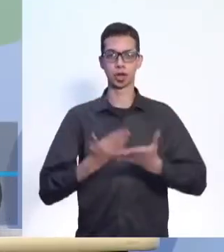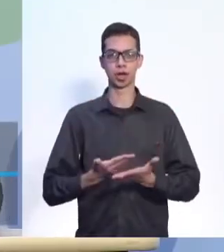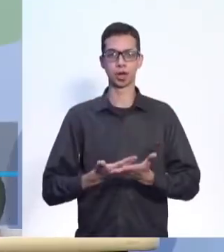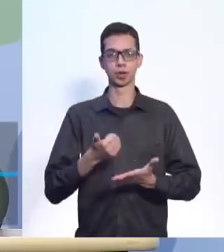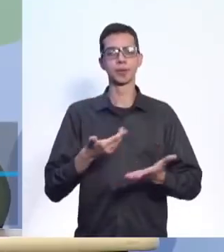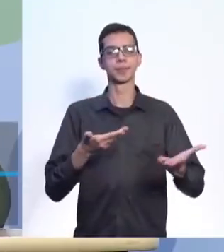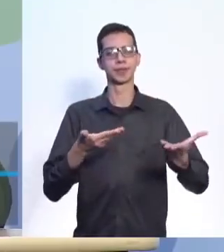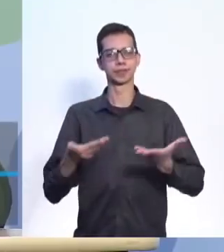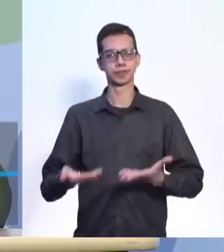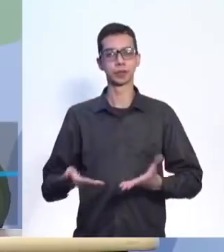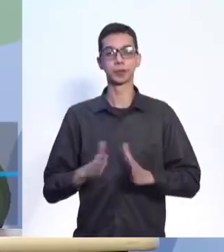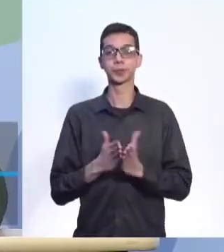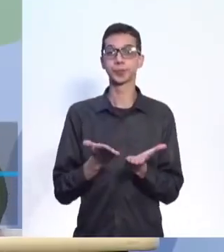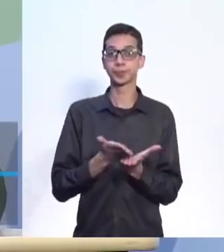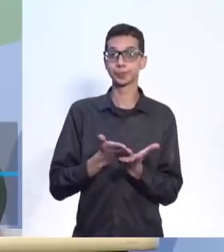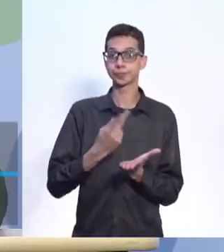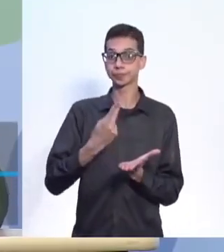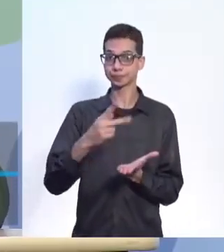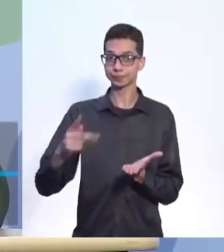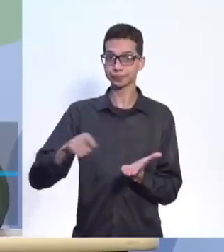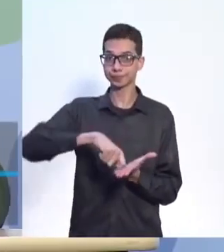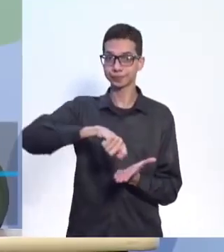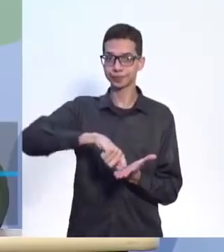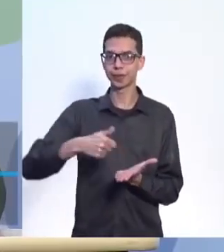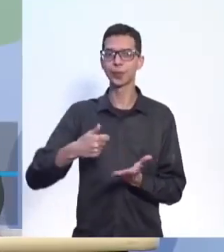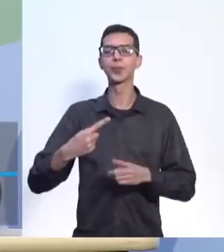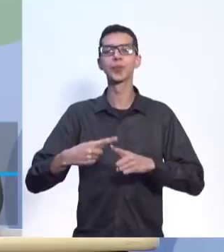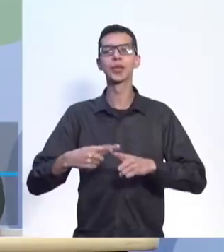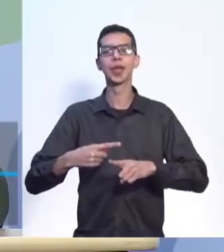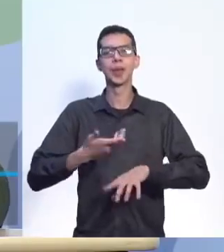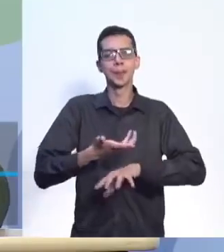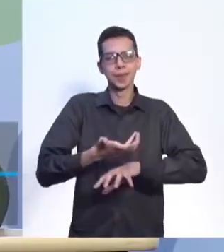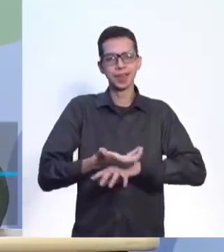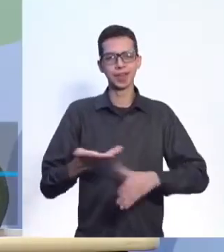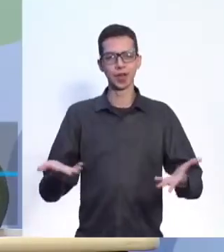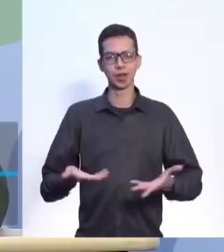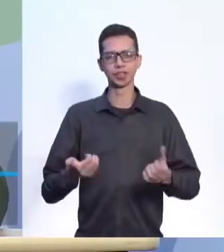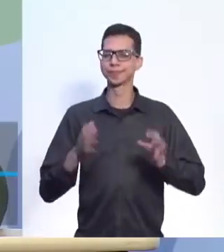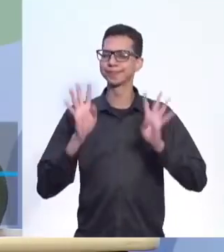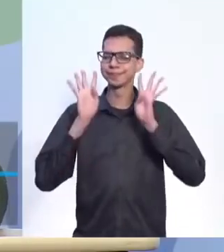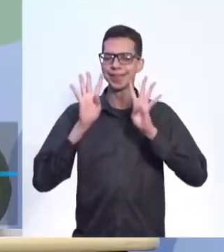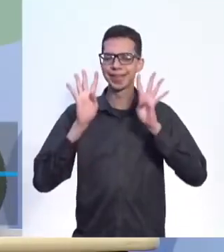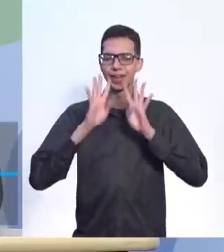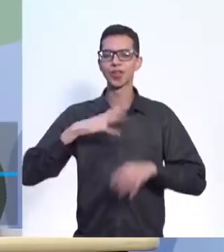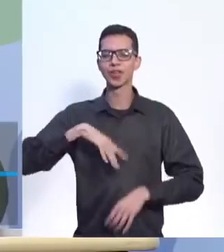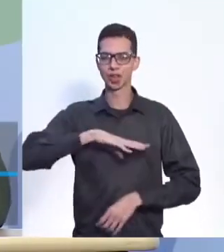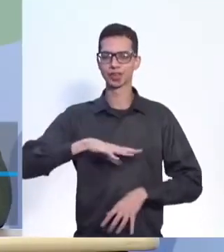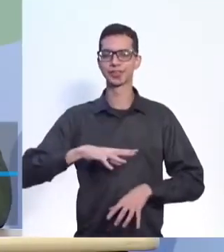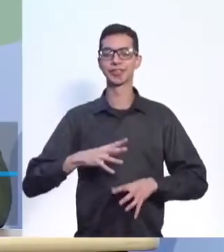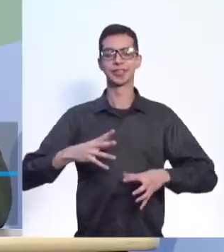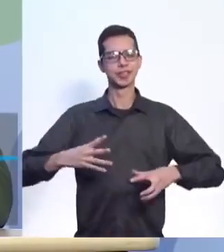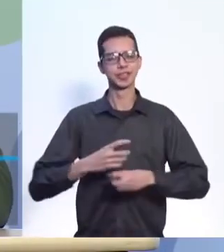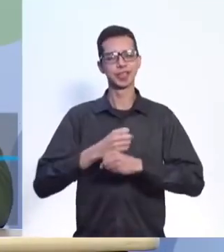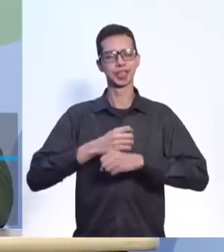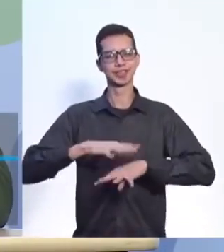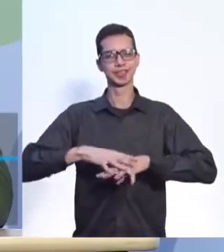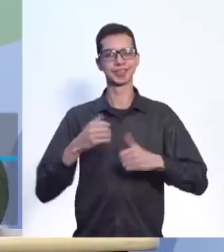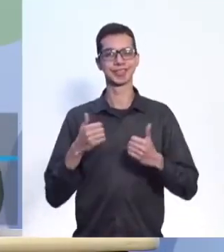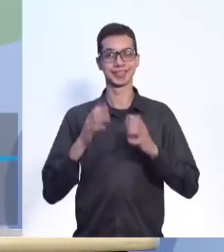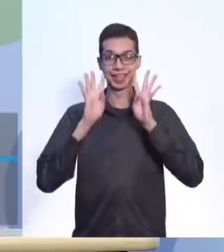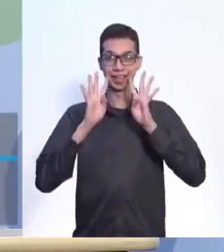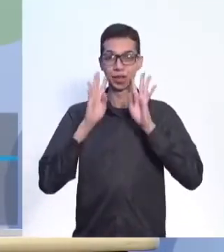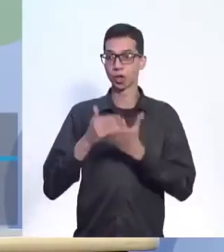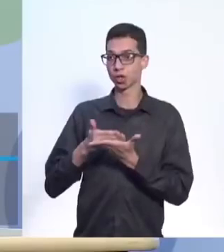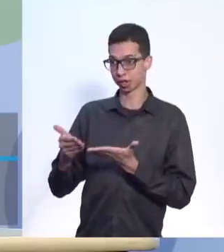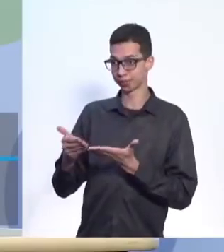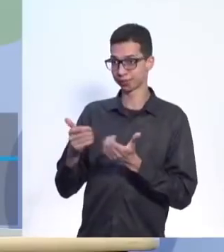Então, separem aí os cadernos para anotação, que a matéria de hoje é super legal. Vamos fazer várias contas muito legais. E aí, professora Inês, vamos começar?